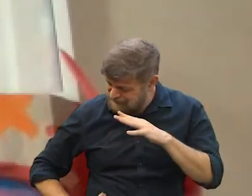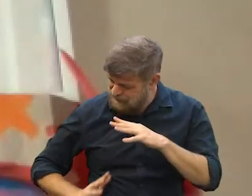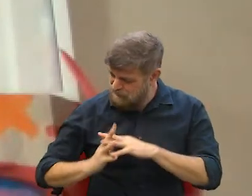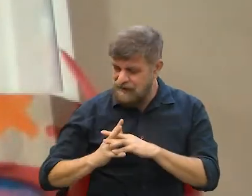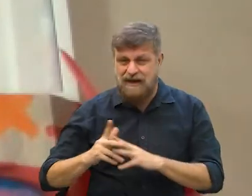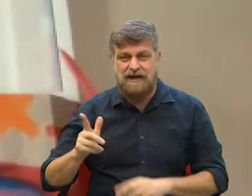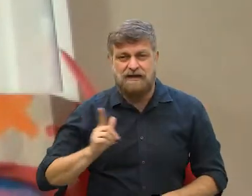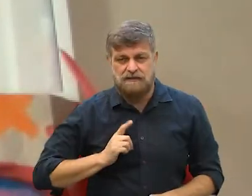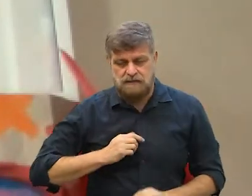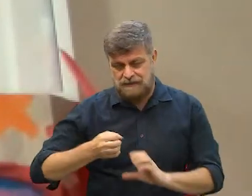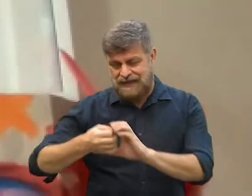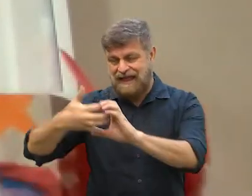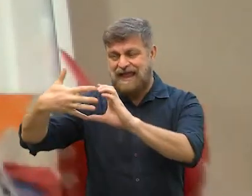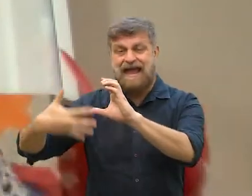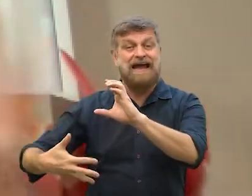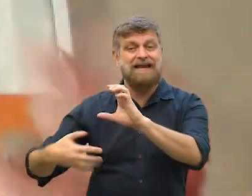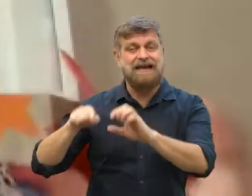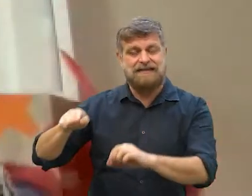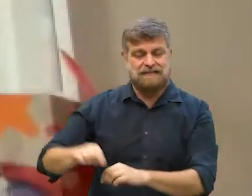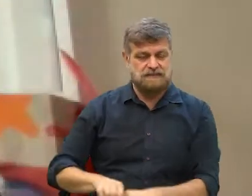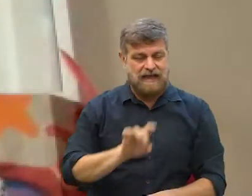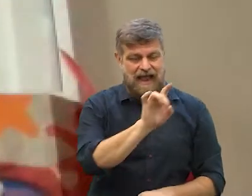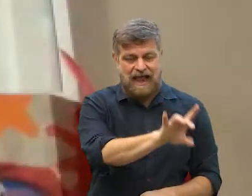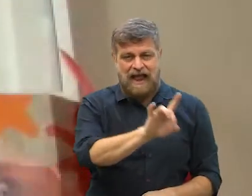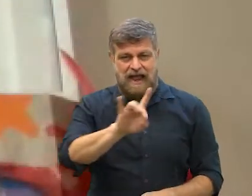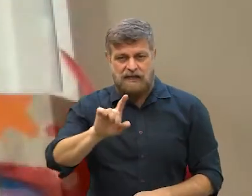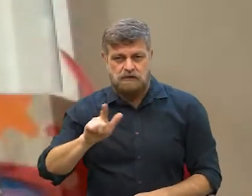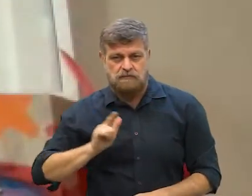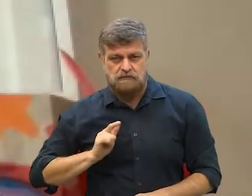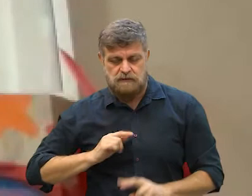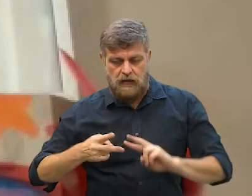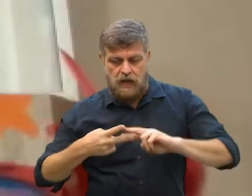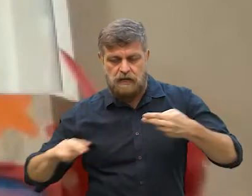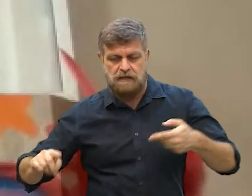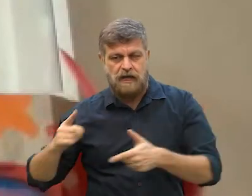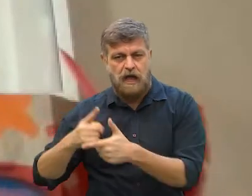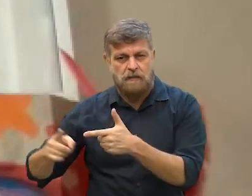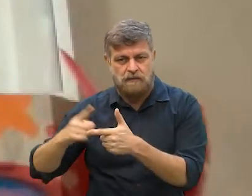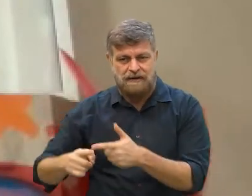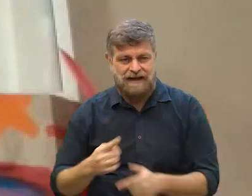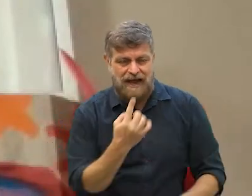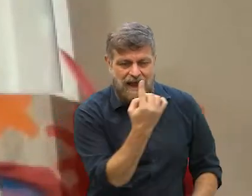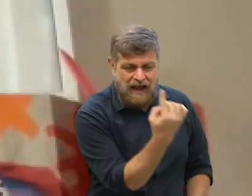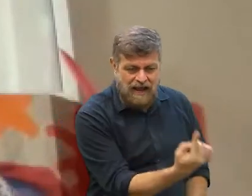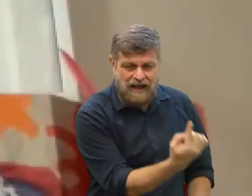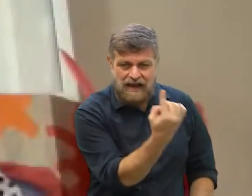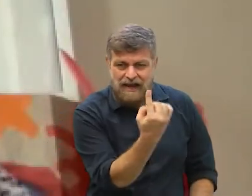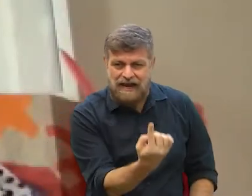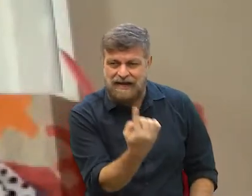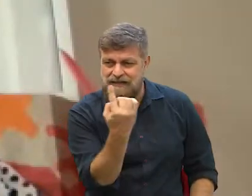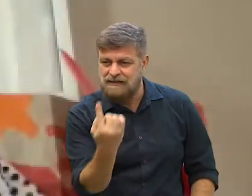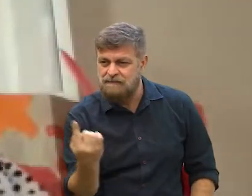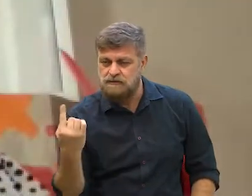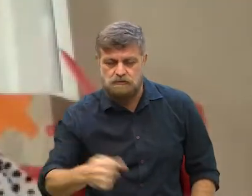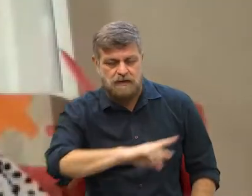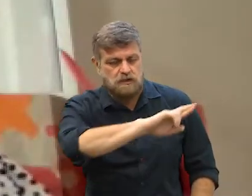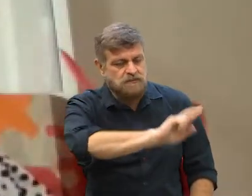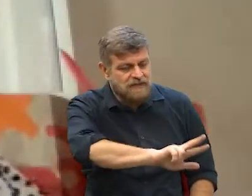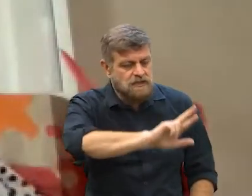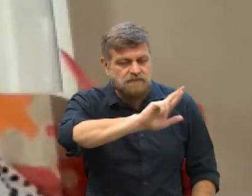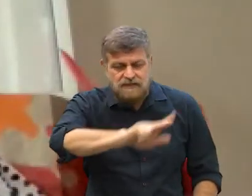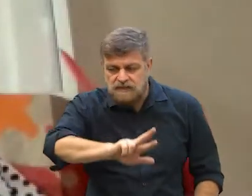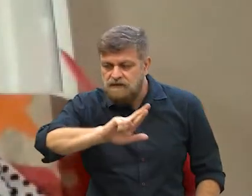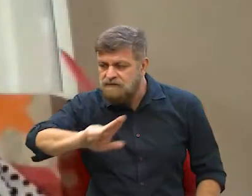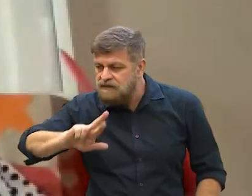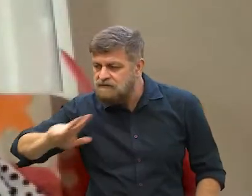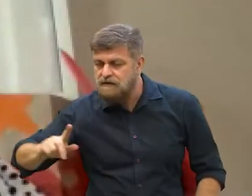de terem qualquer um problema físico genético cada pessoa se diferencia da outra e por